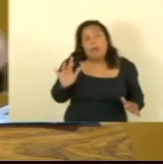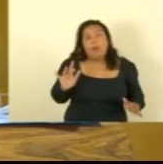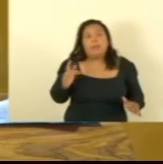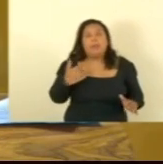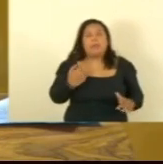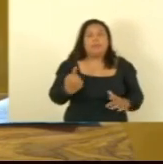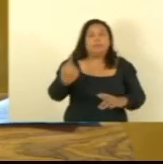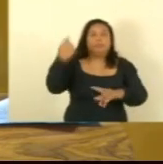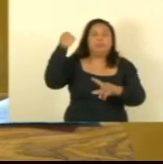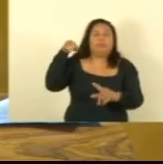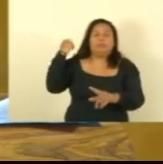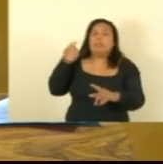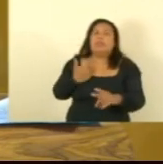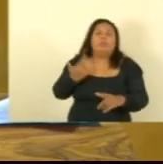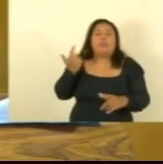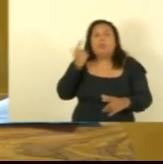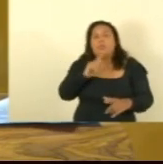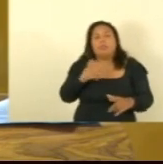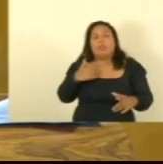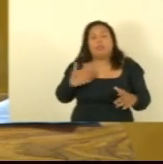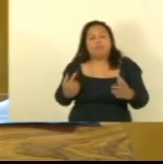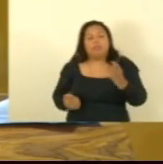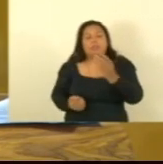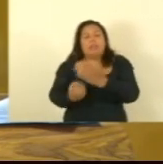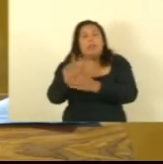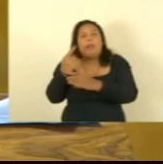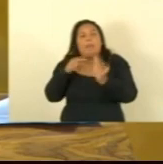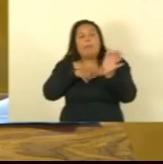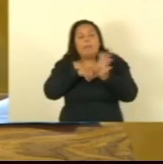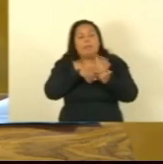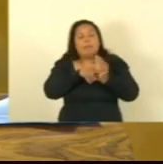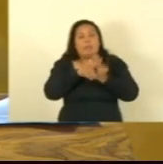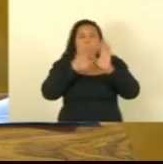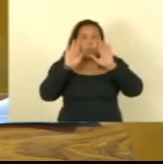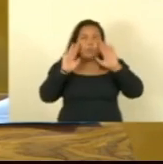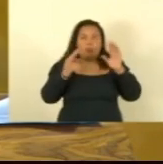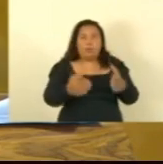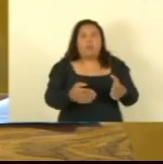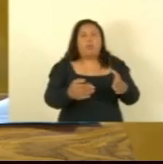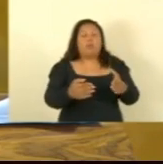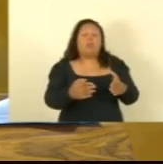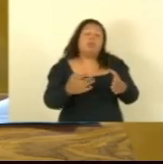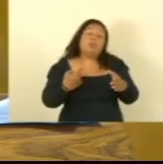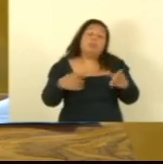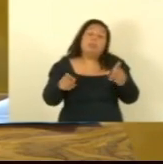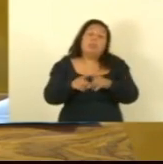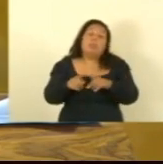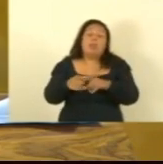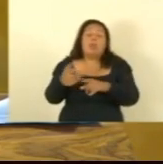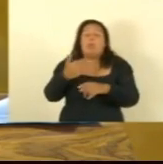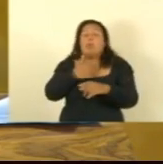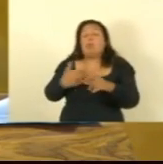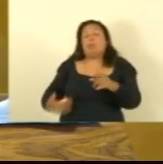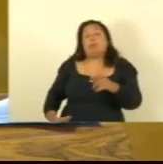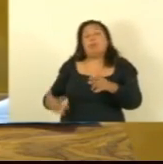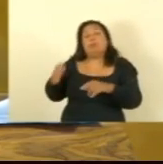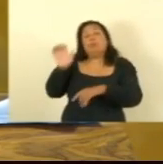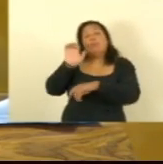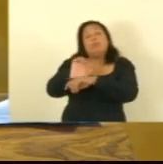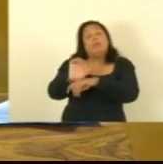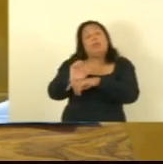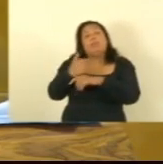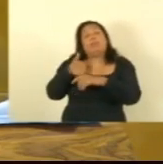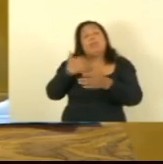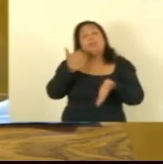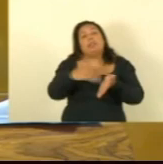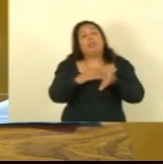último censo não desenvolveu nenhuma pesquisa, como também pelo governo do estado e a Secretaria